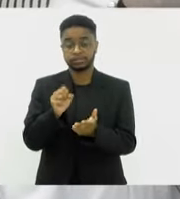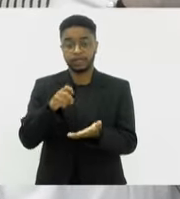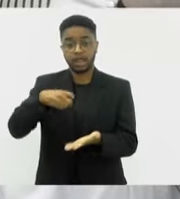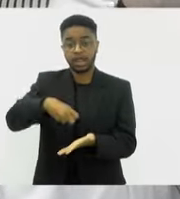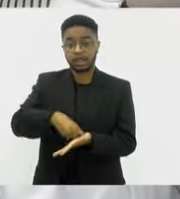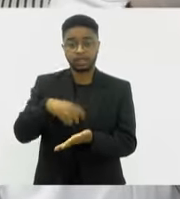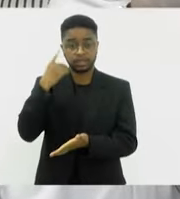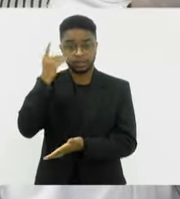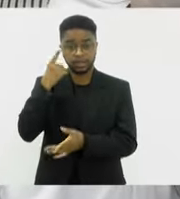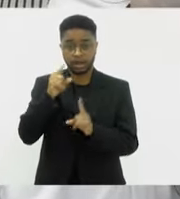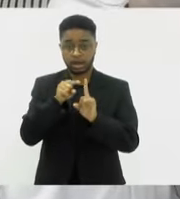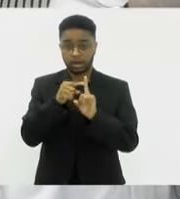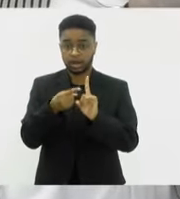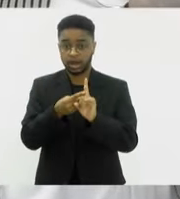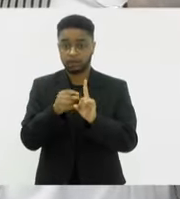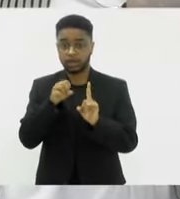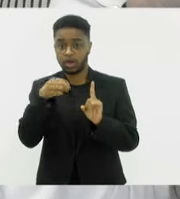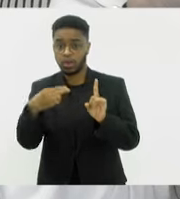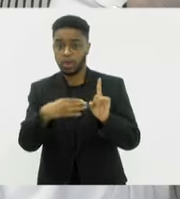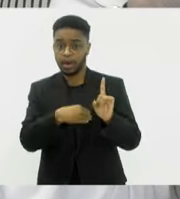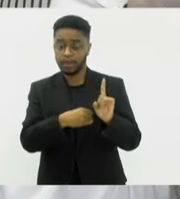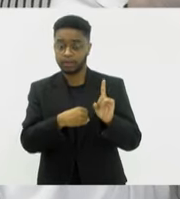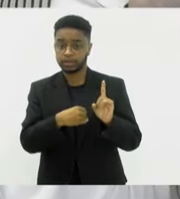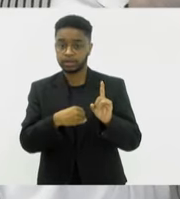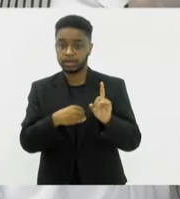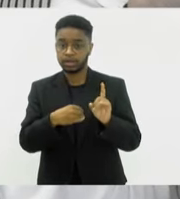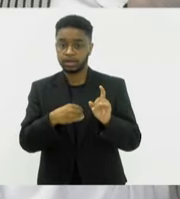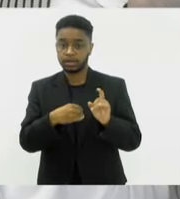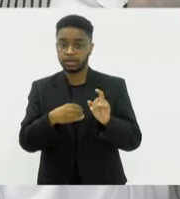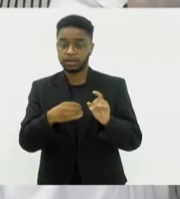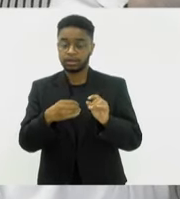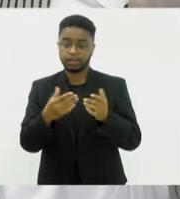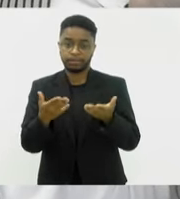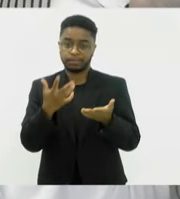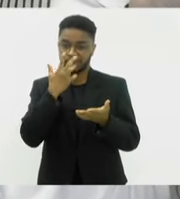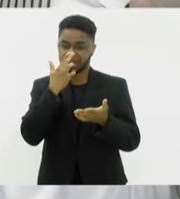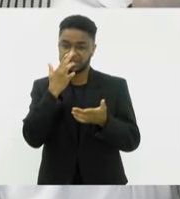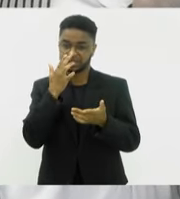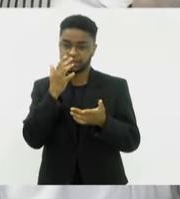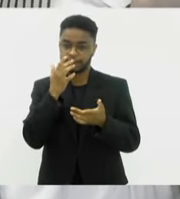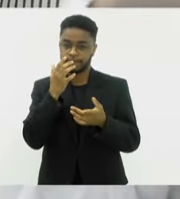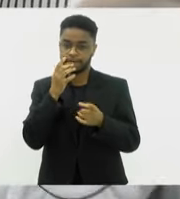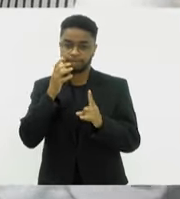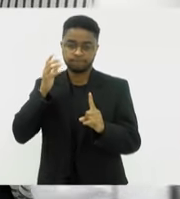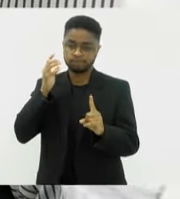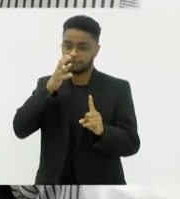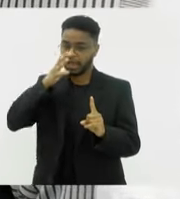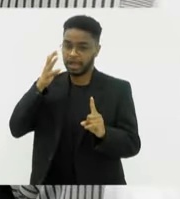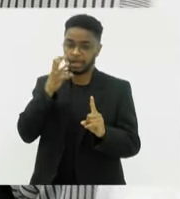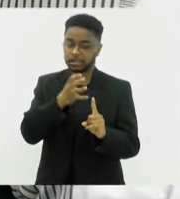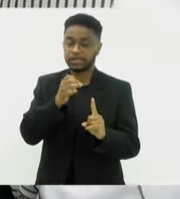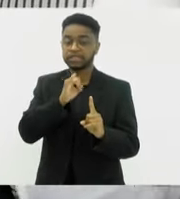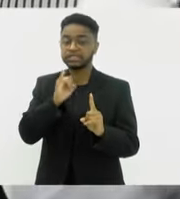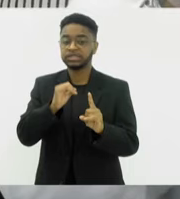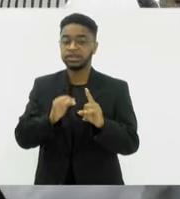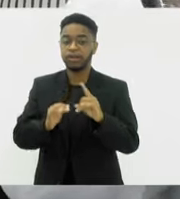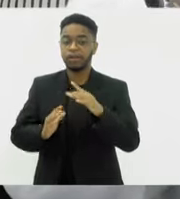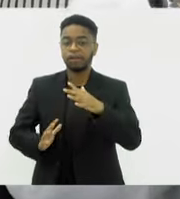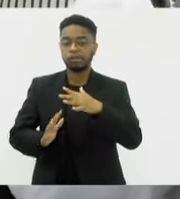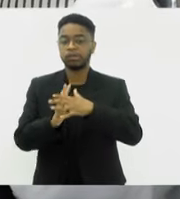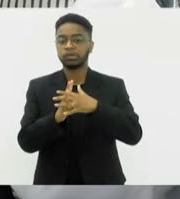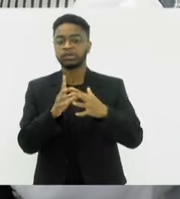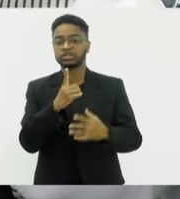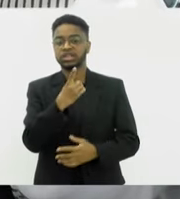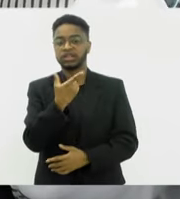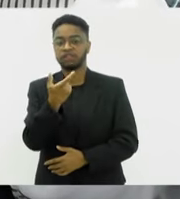que está grávida ou que está amamentando e colocando um tipo de ameaça, né? Se isso passar de 120 dias,